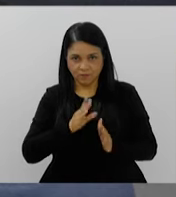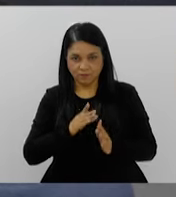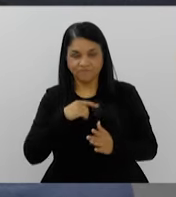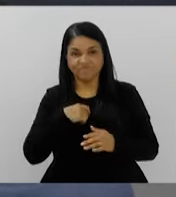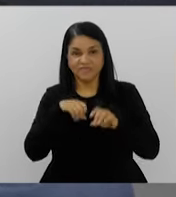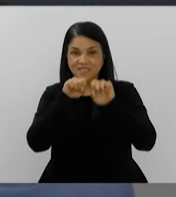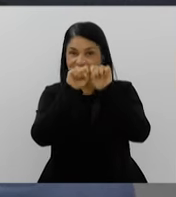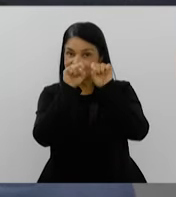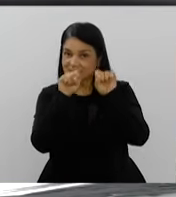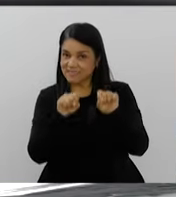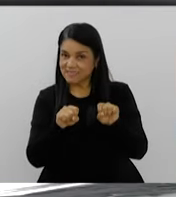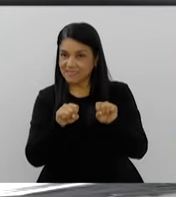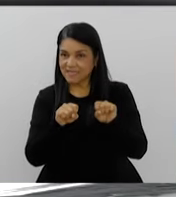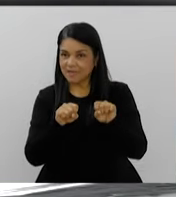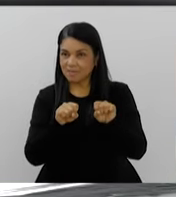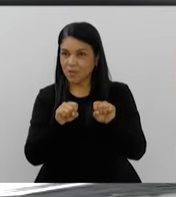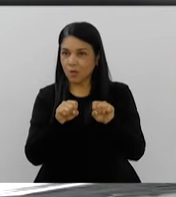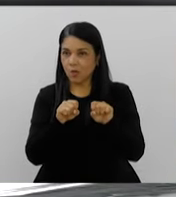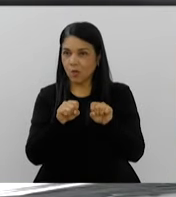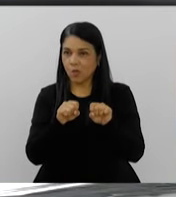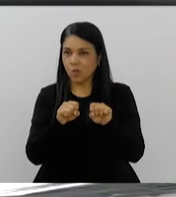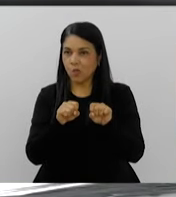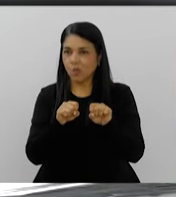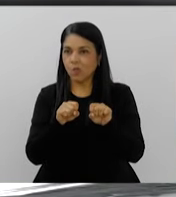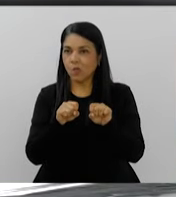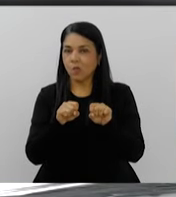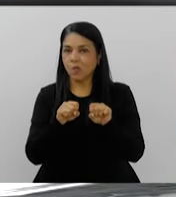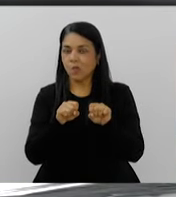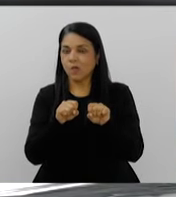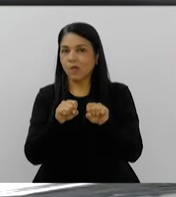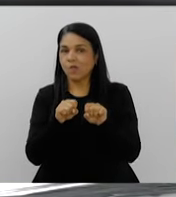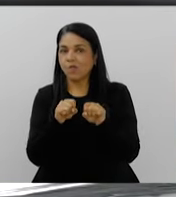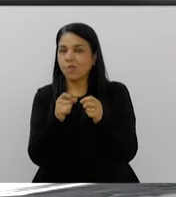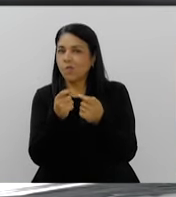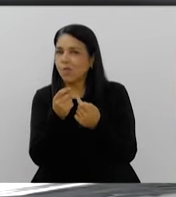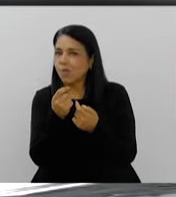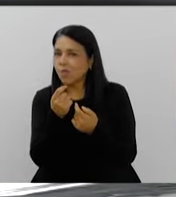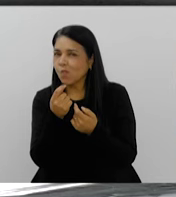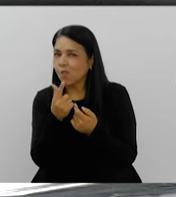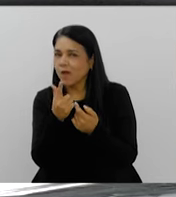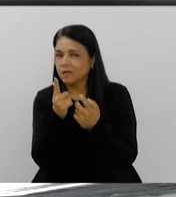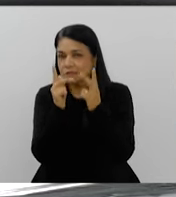Sistema é quase um pleonasmo de programa.